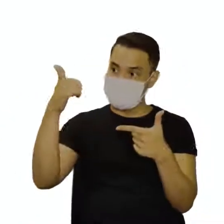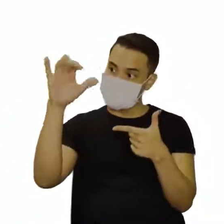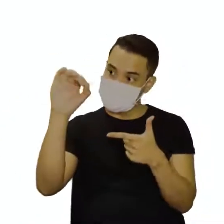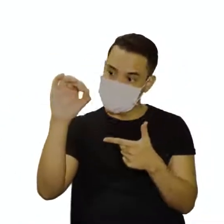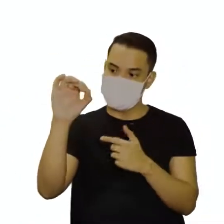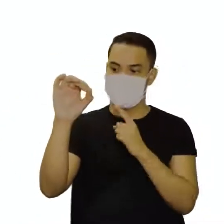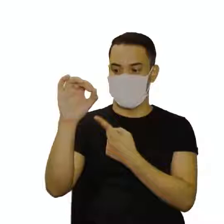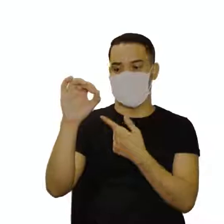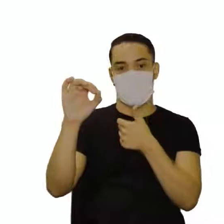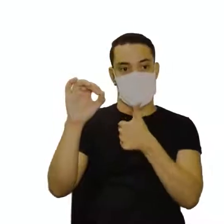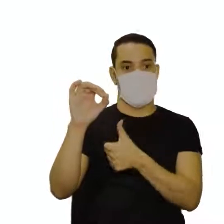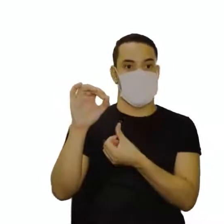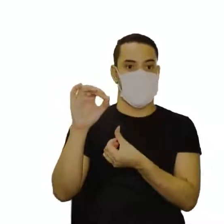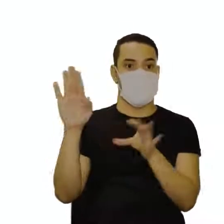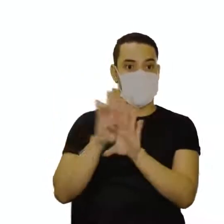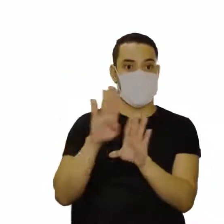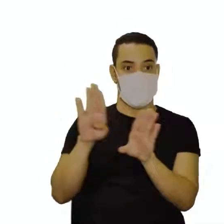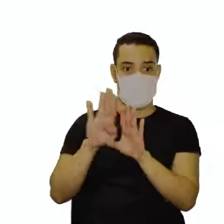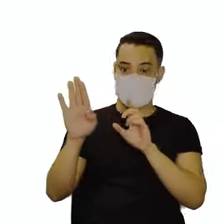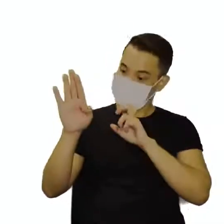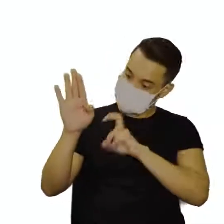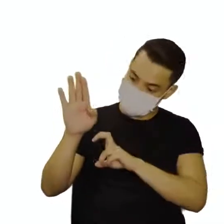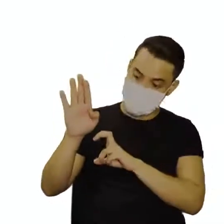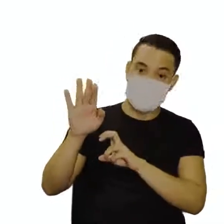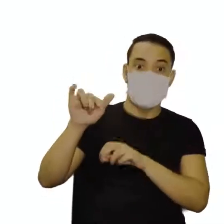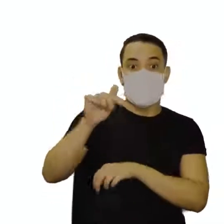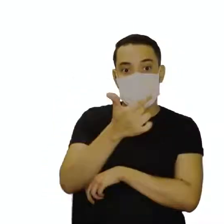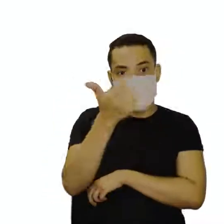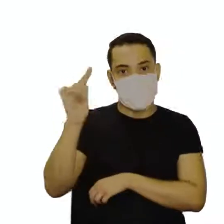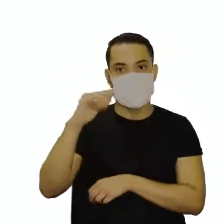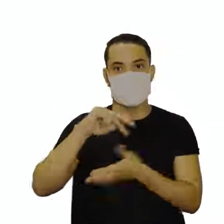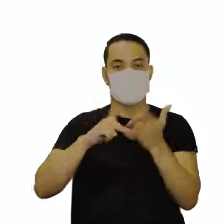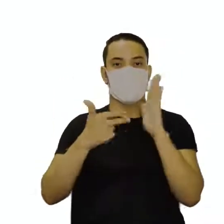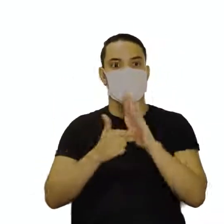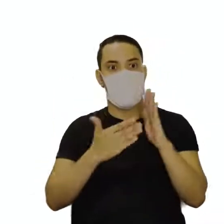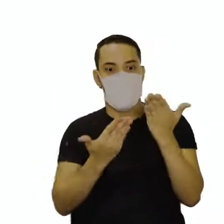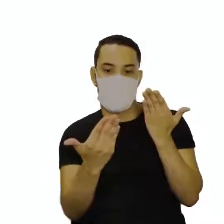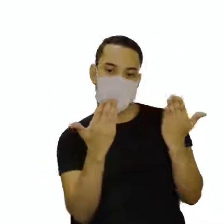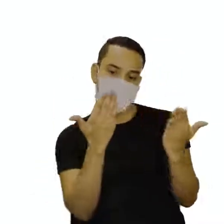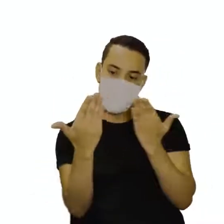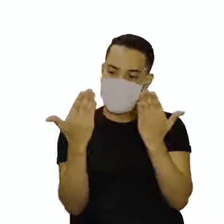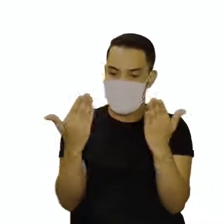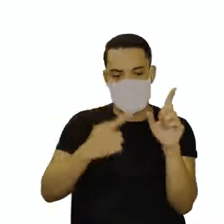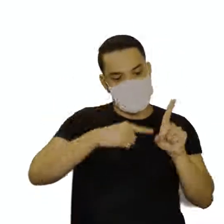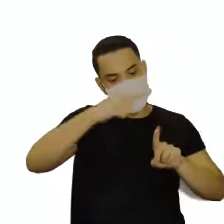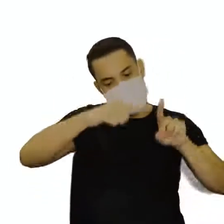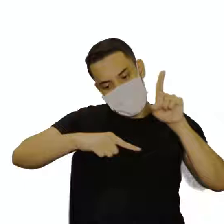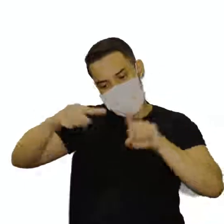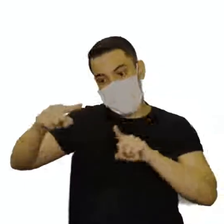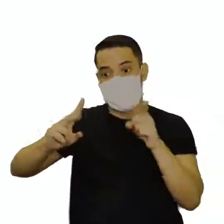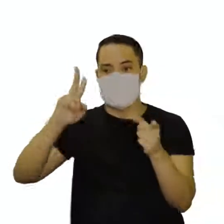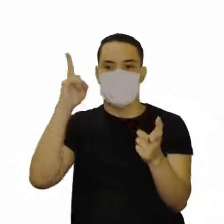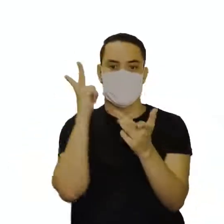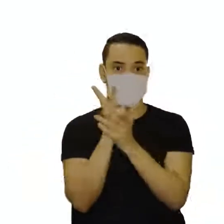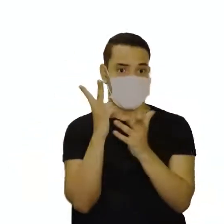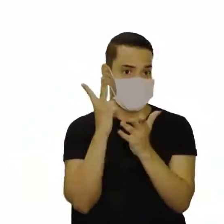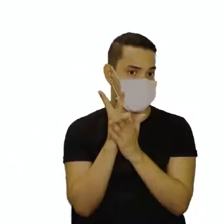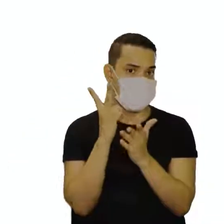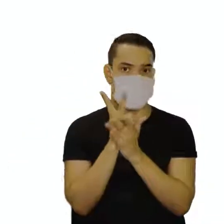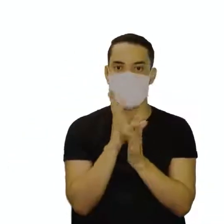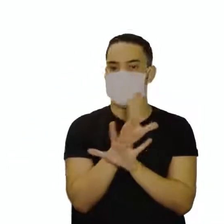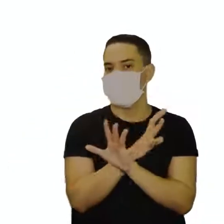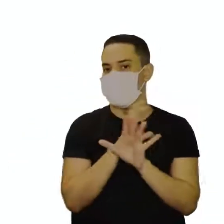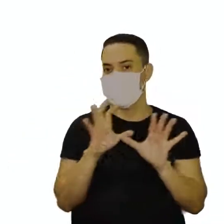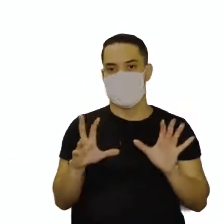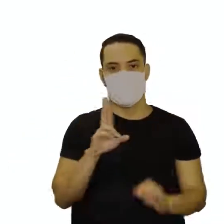1,5 e a outra por 2. É uma proporção. Toda vez tem que dar o